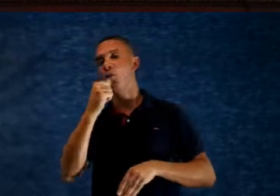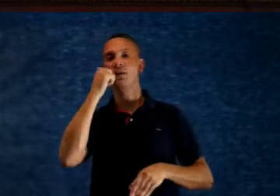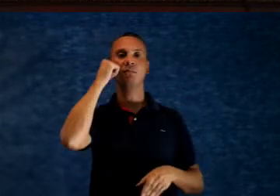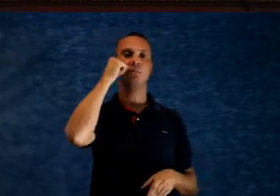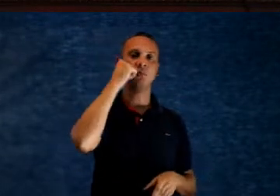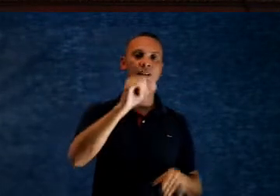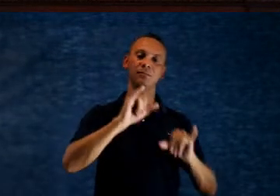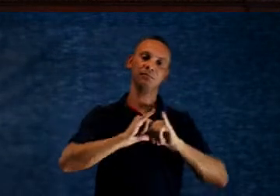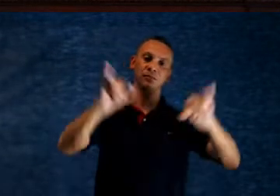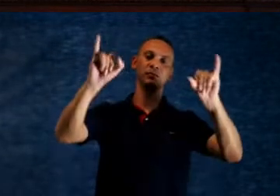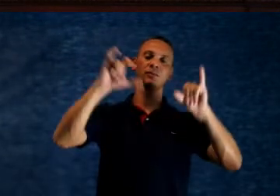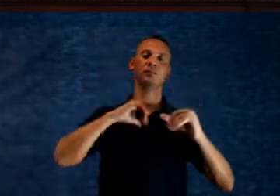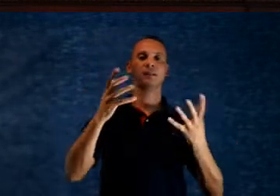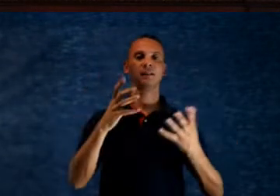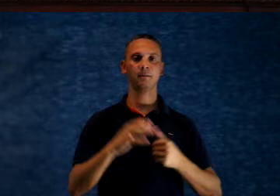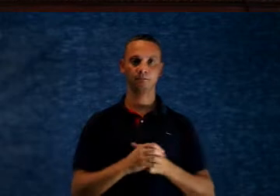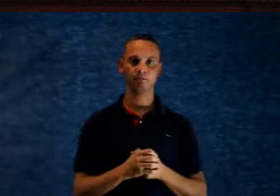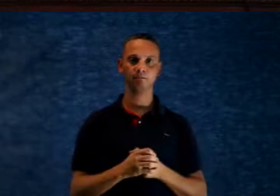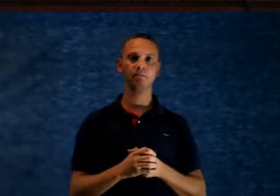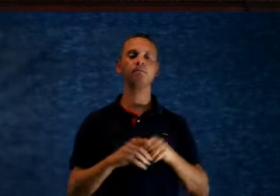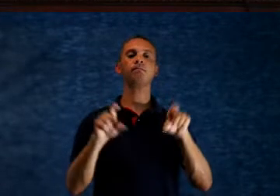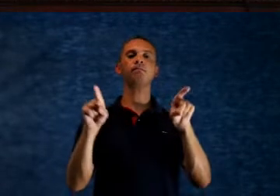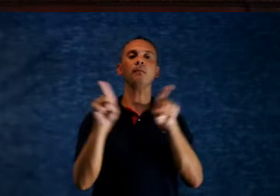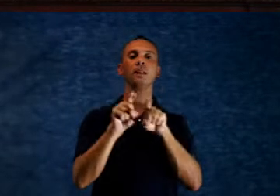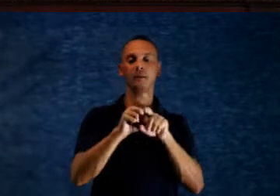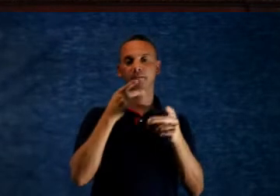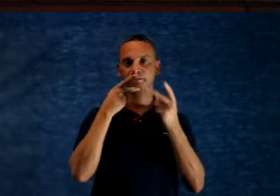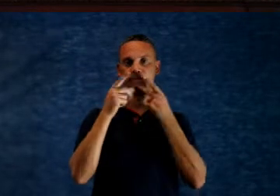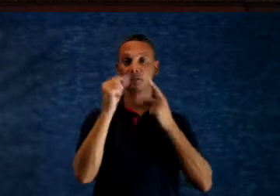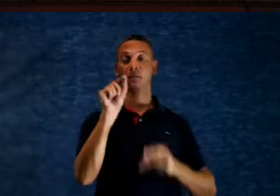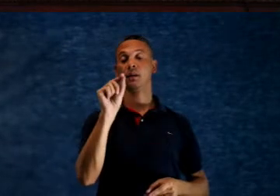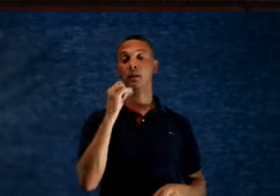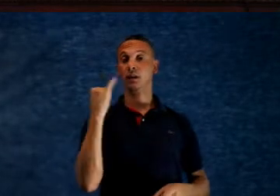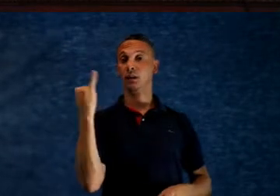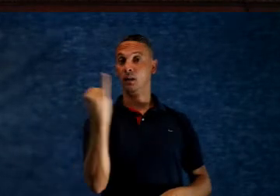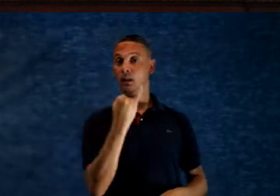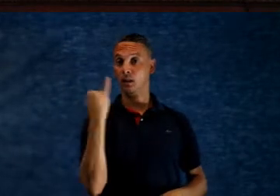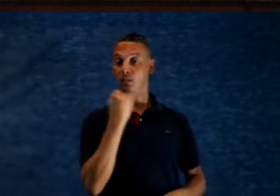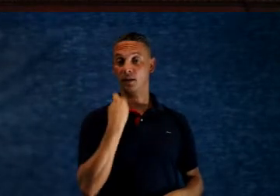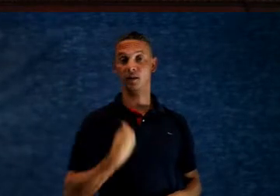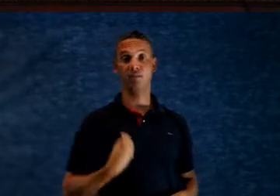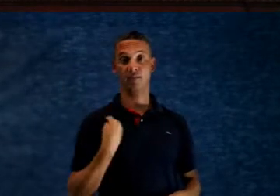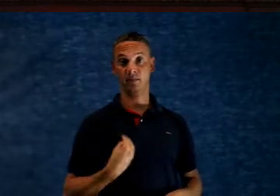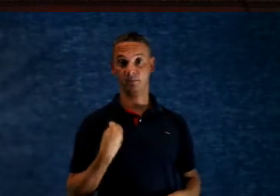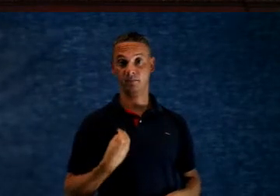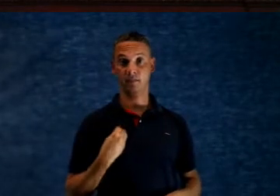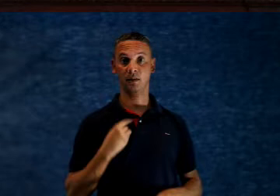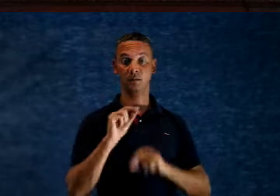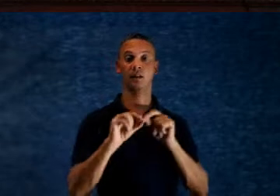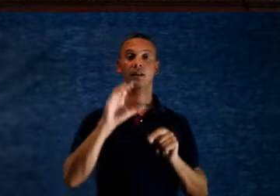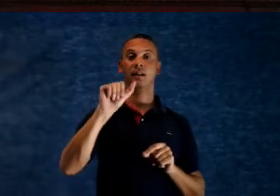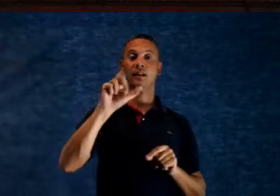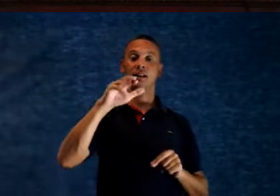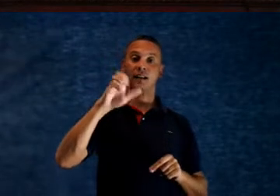cena pública. Eu gostaria também de ressaltar a importância desta presente obra de Carmen para